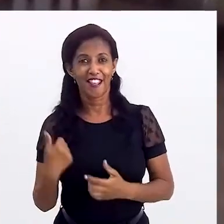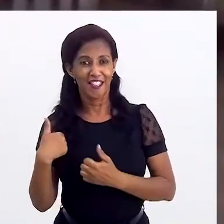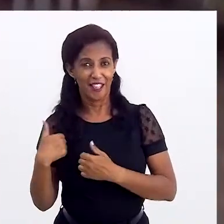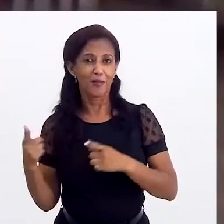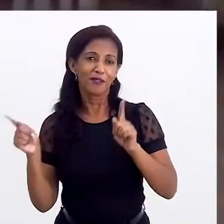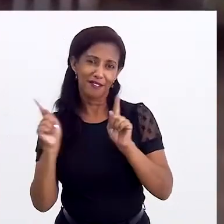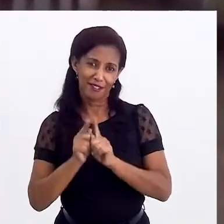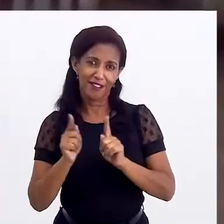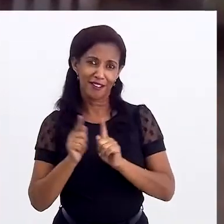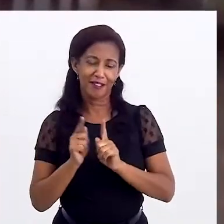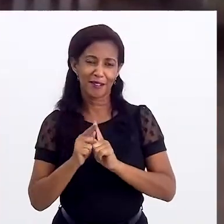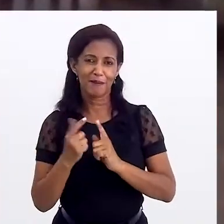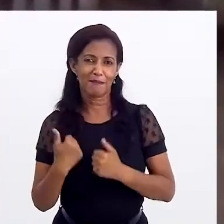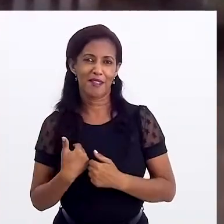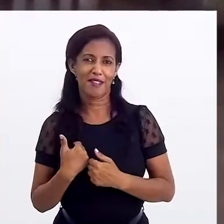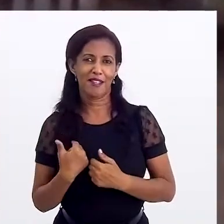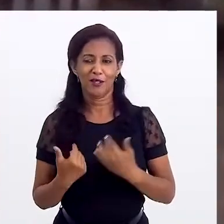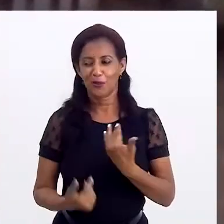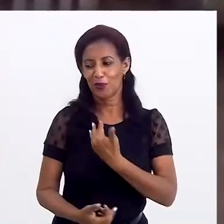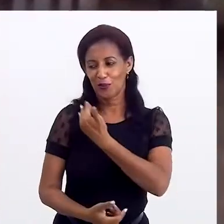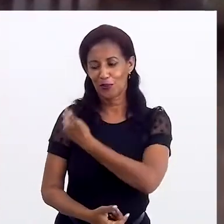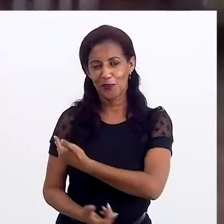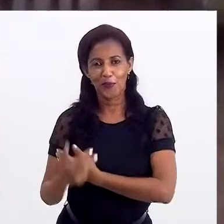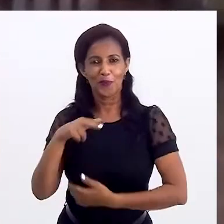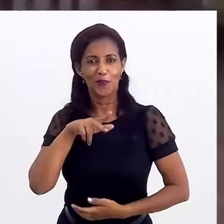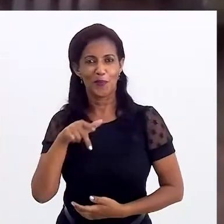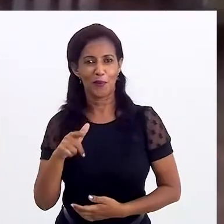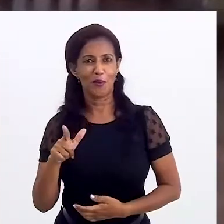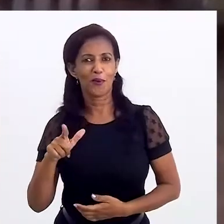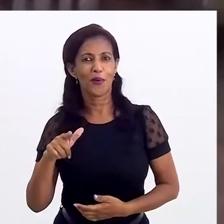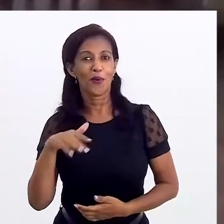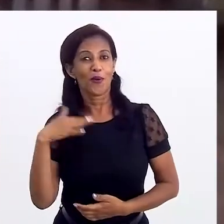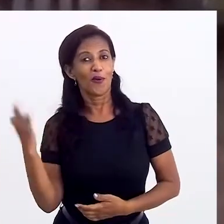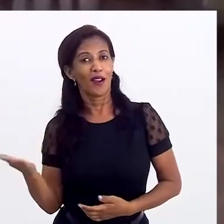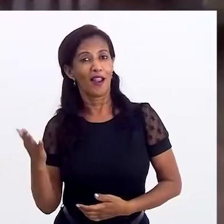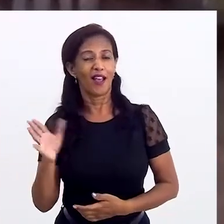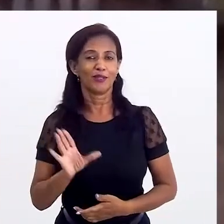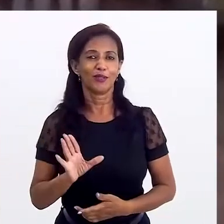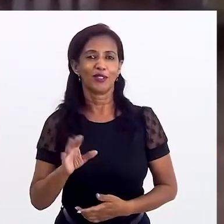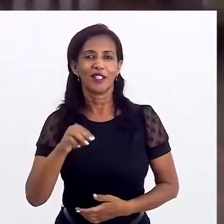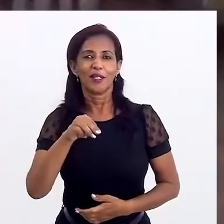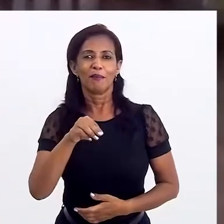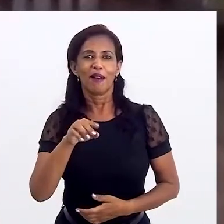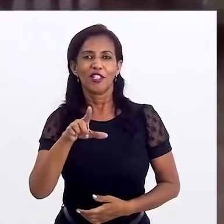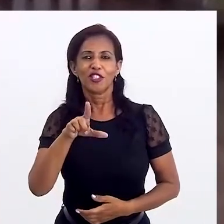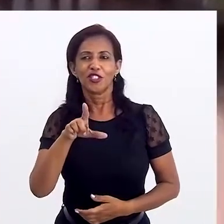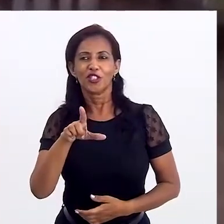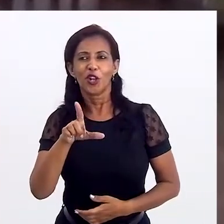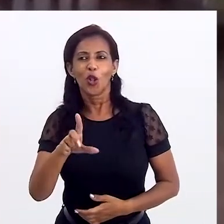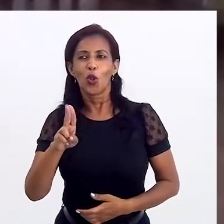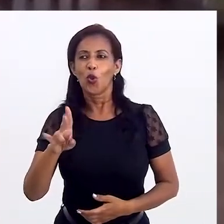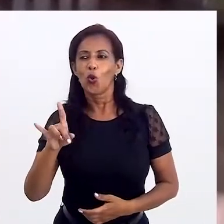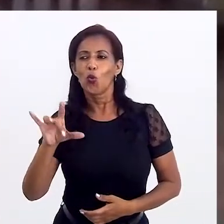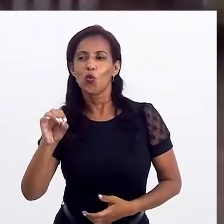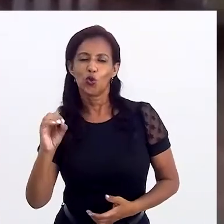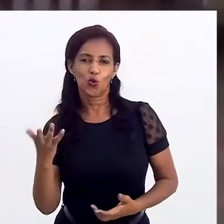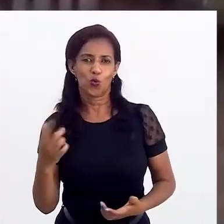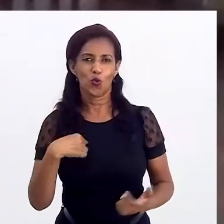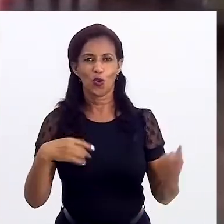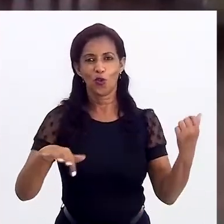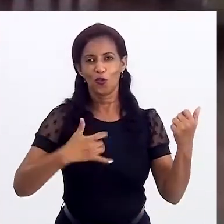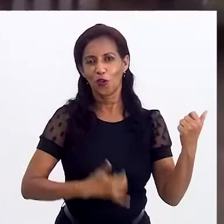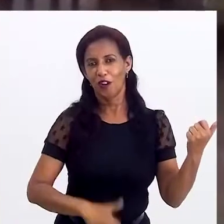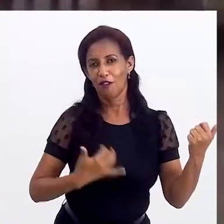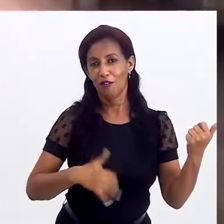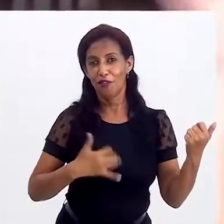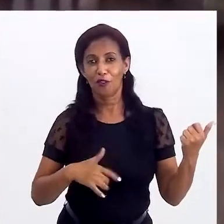Não, eu trouxe para o Cleiton, eu acho, um lado mais lúdico da música, porque eu estudava música popular, com violão,